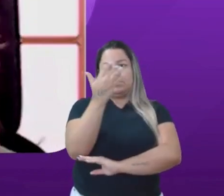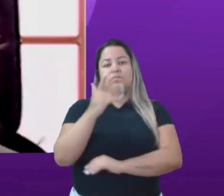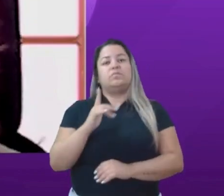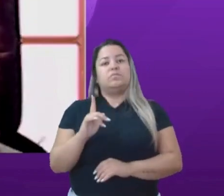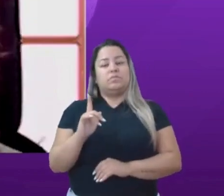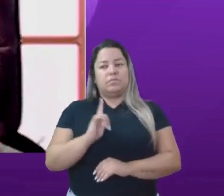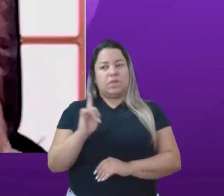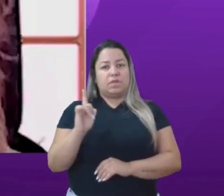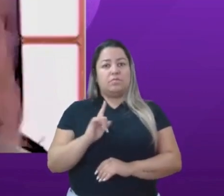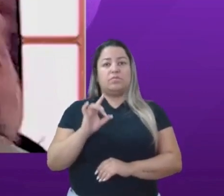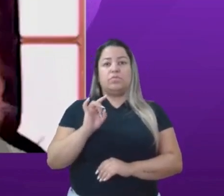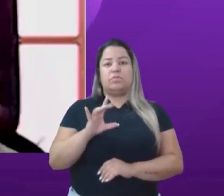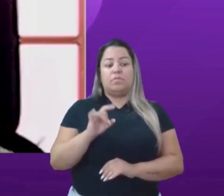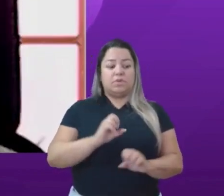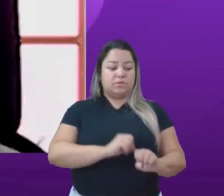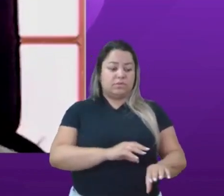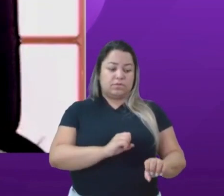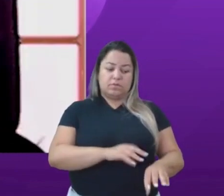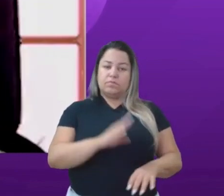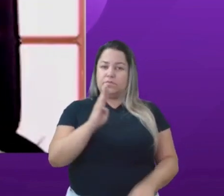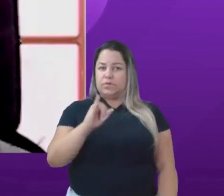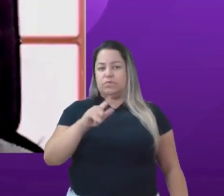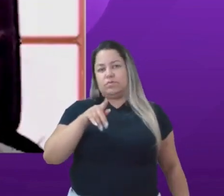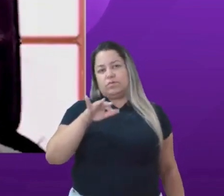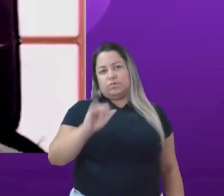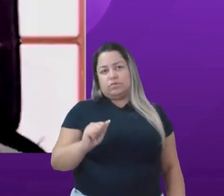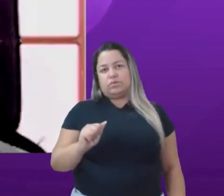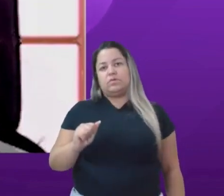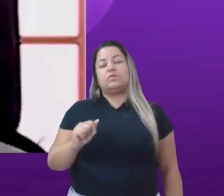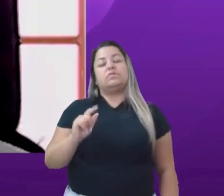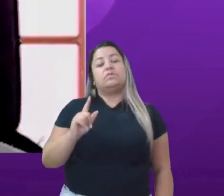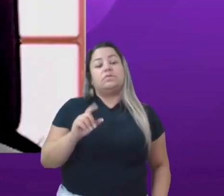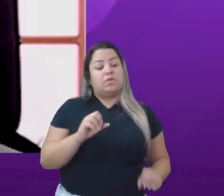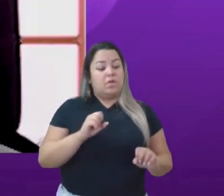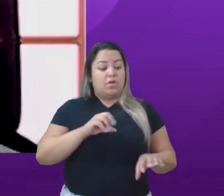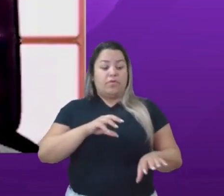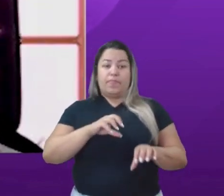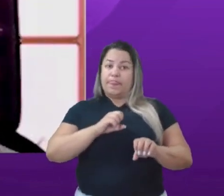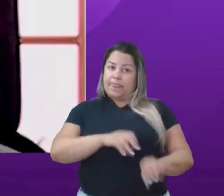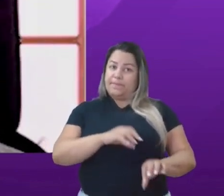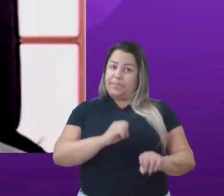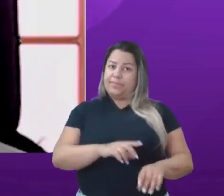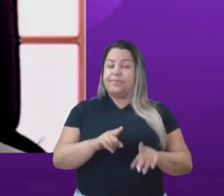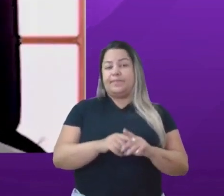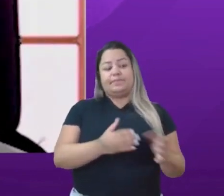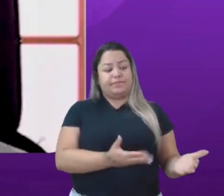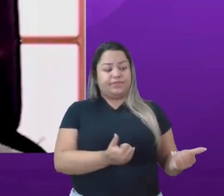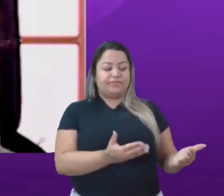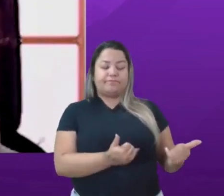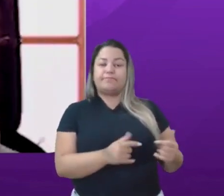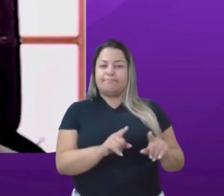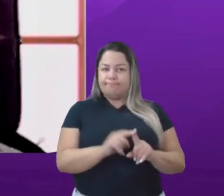estamos apenas ensinando biologia ou geografia. Estamos formando jovens como protagonistas